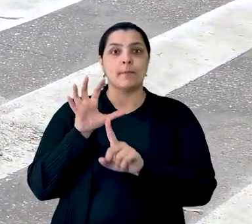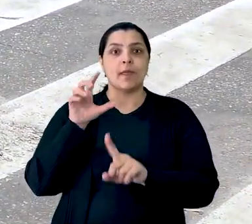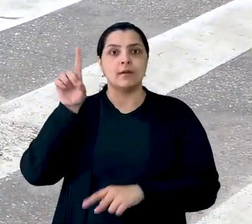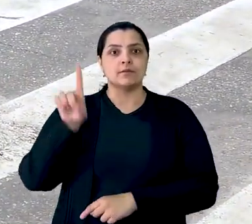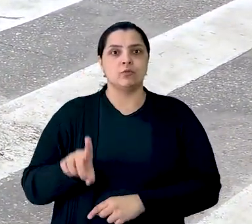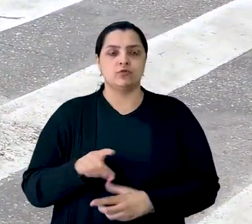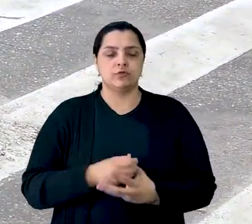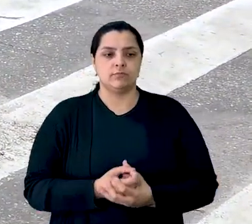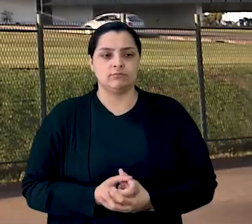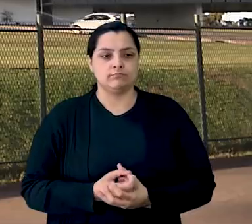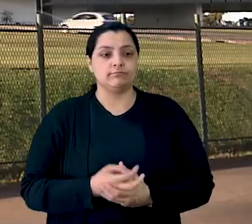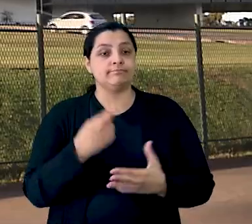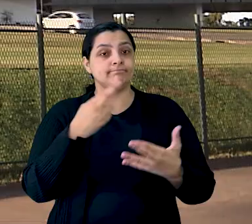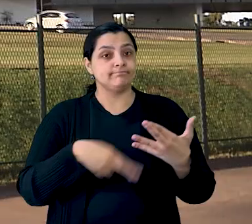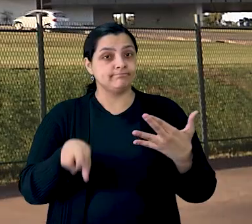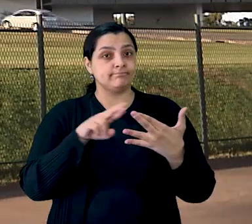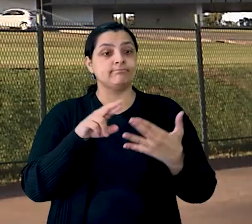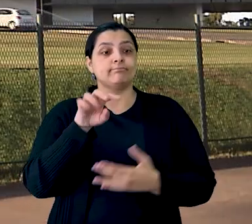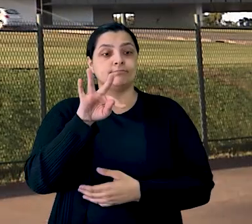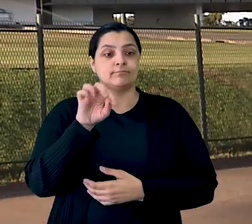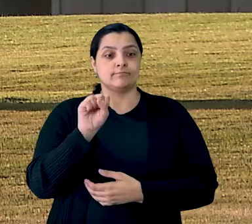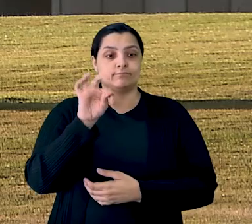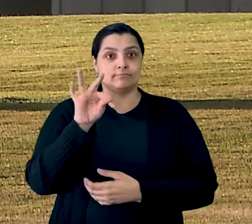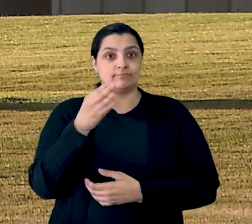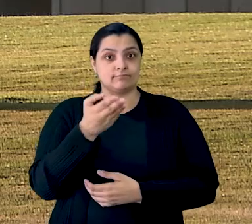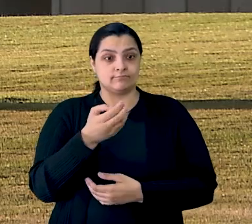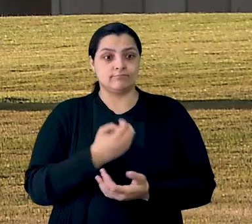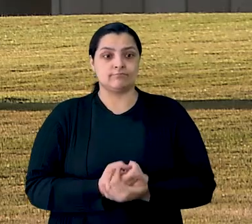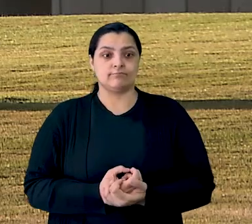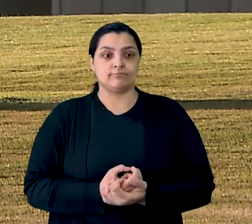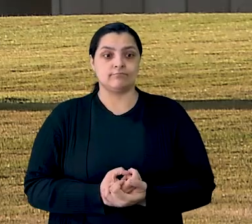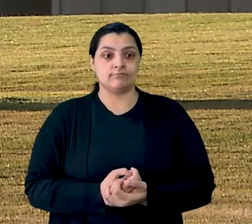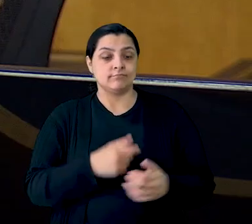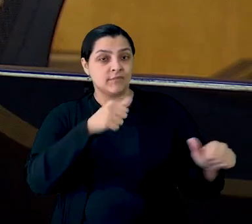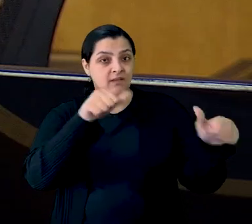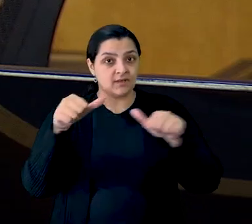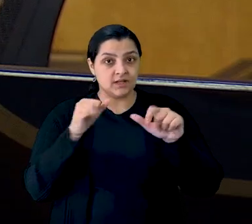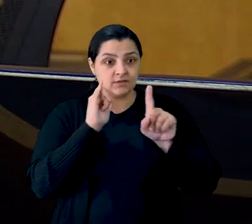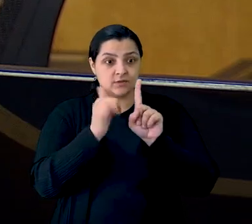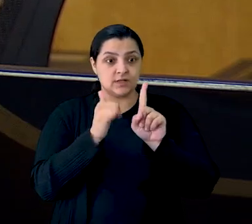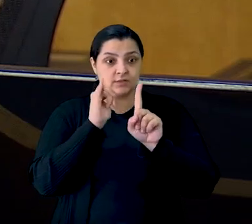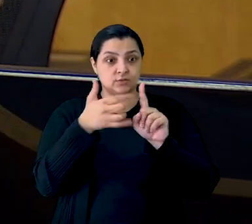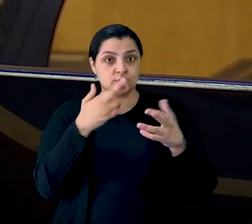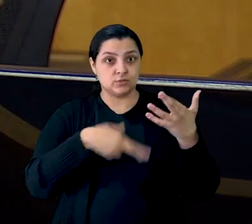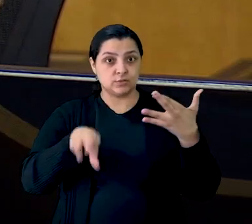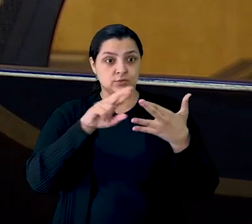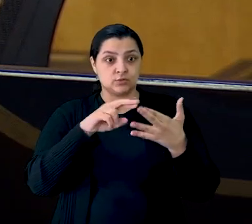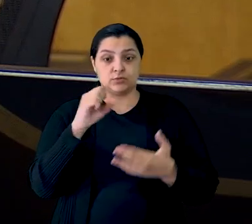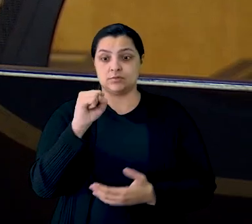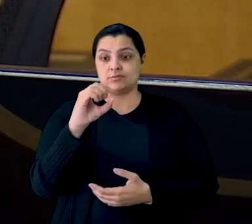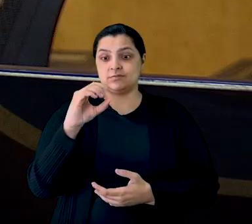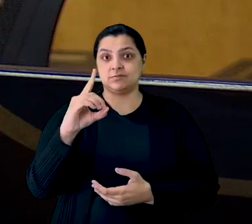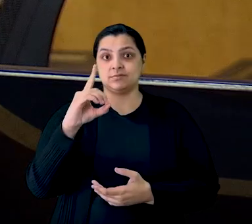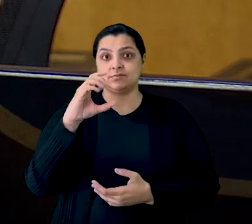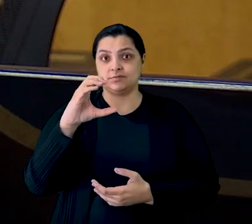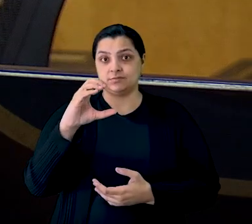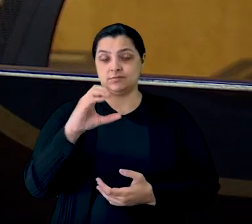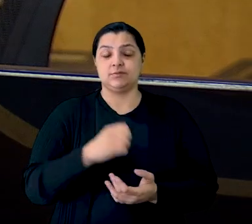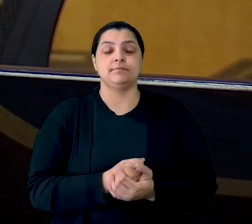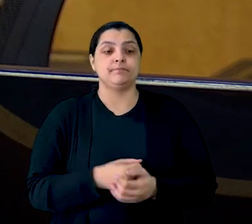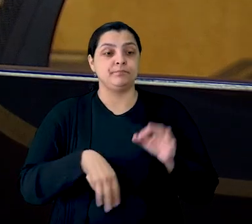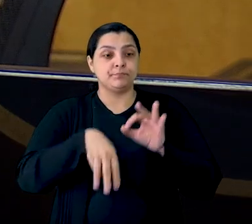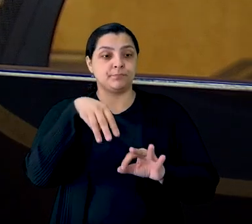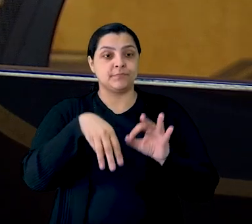ou ameaça a direito. O caso chegou ao Tribunal Superior do Trabalho. Na avaliação da relatora do recurso na sessão de